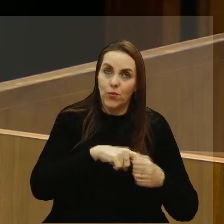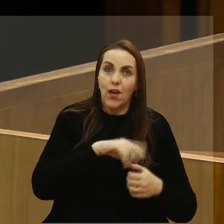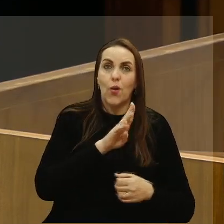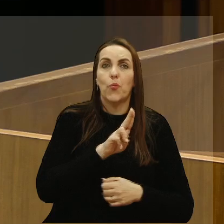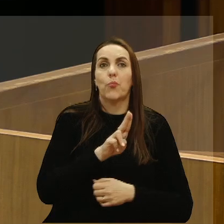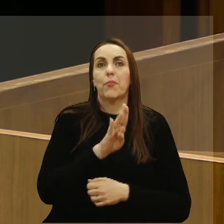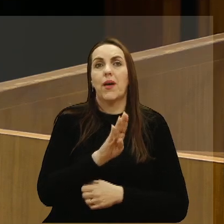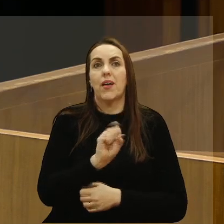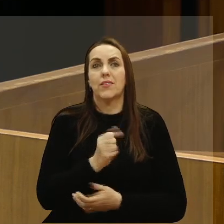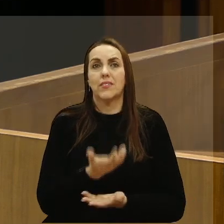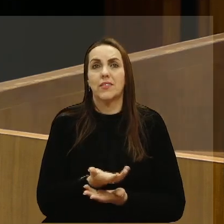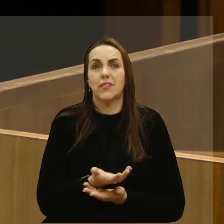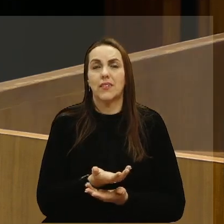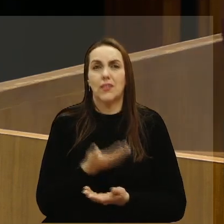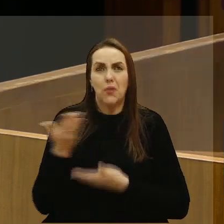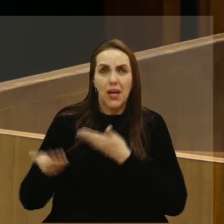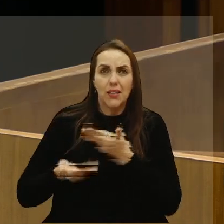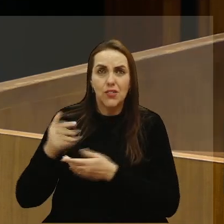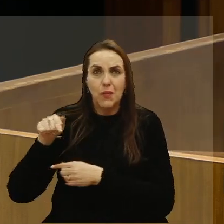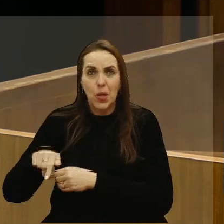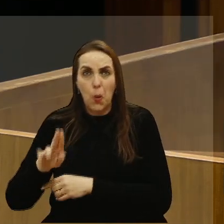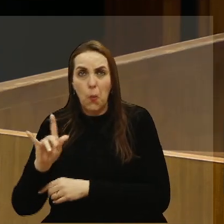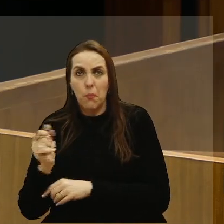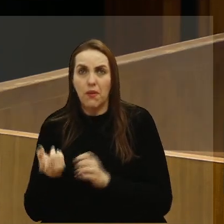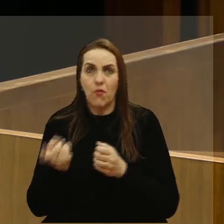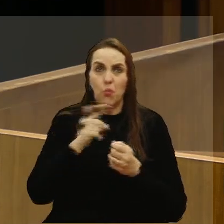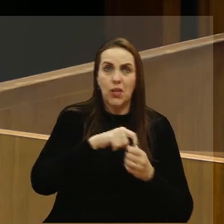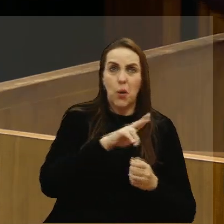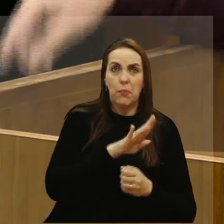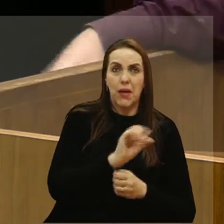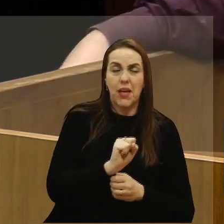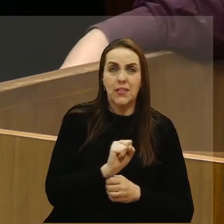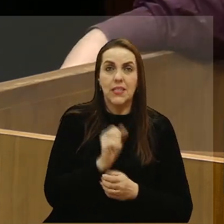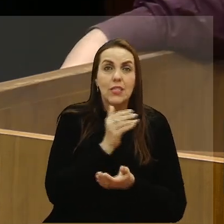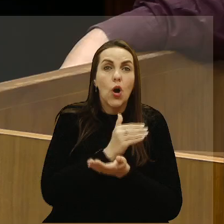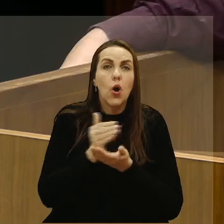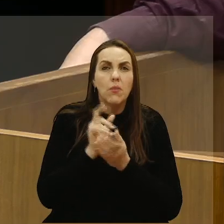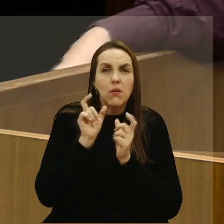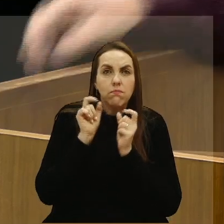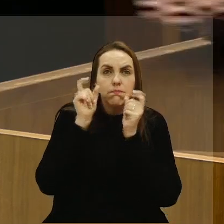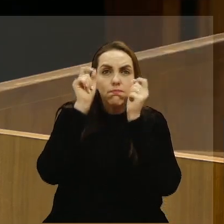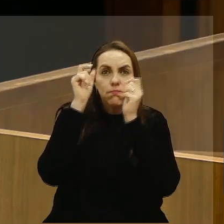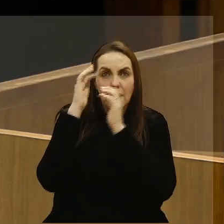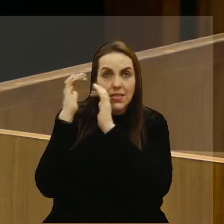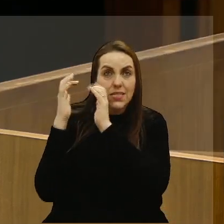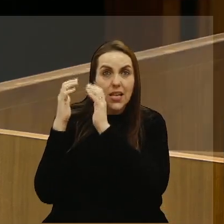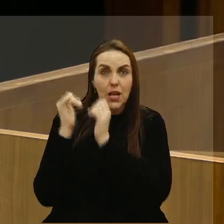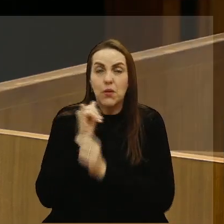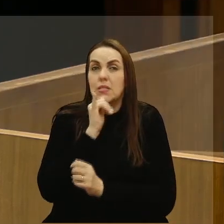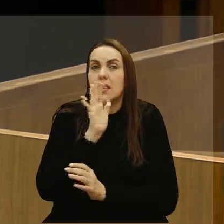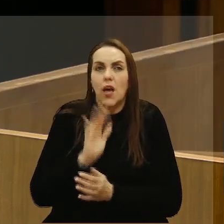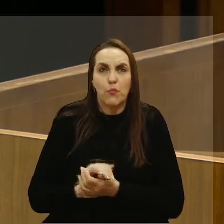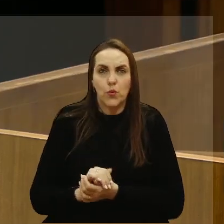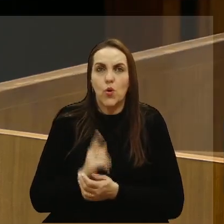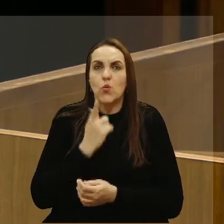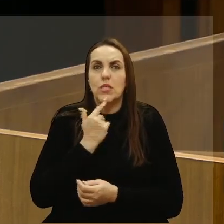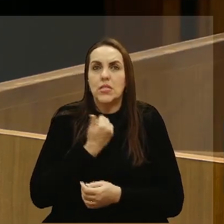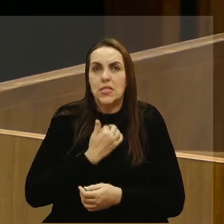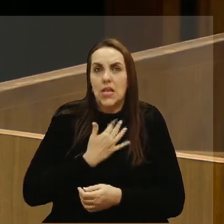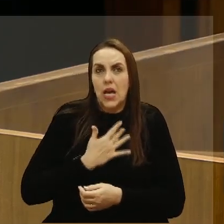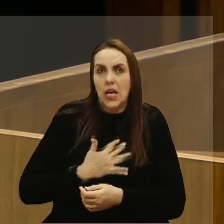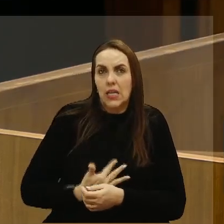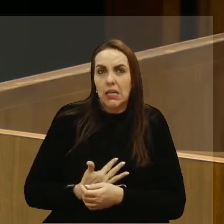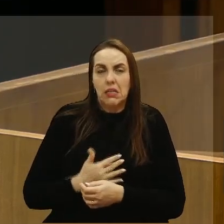UBS. E se daqui a pouco tu não tem um princípio de câncer, tumor no cérebro, ou tu está com sangramento